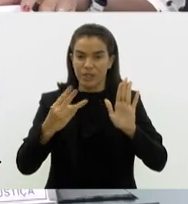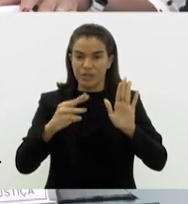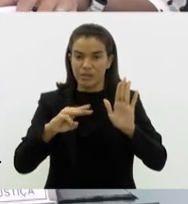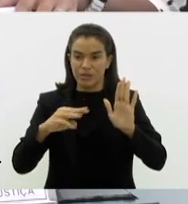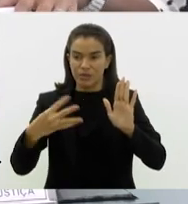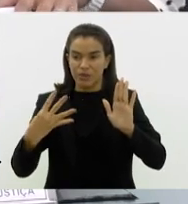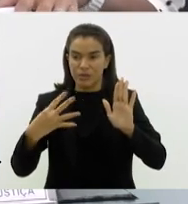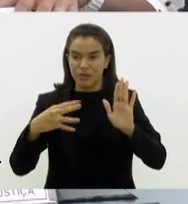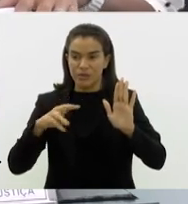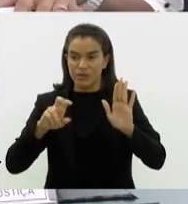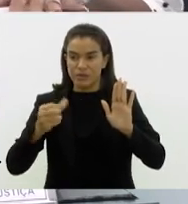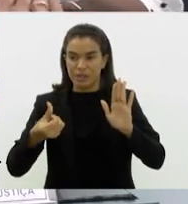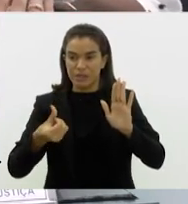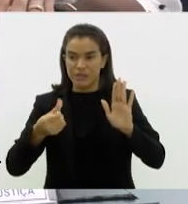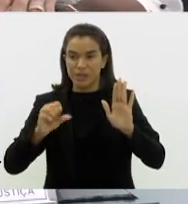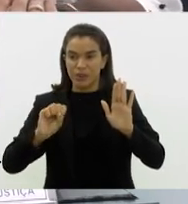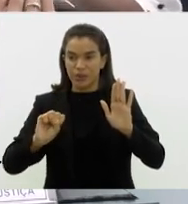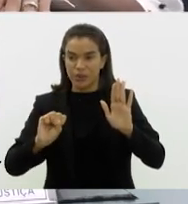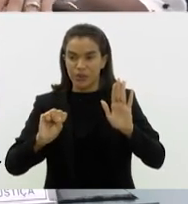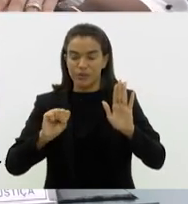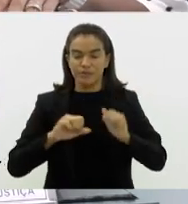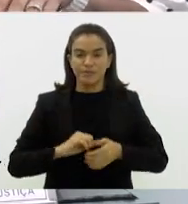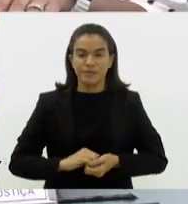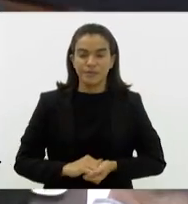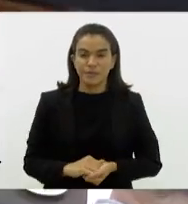4, 5, 6 e 8.